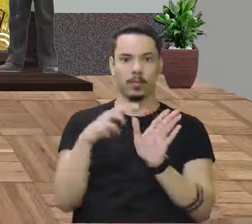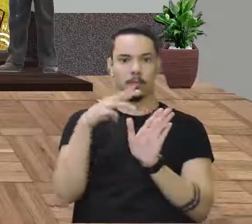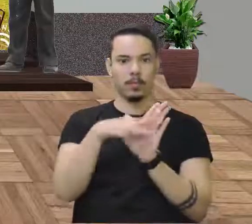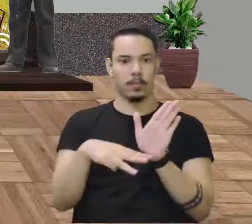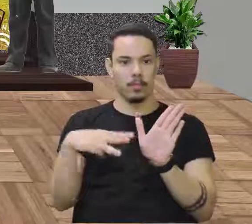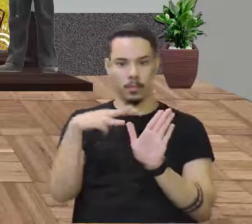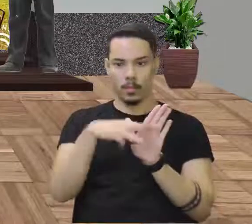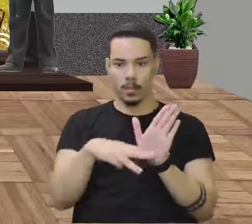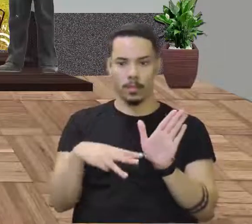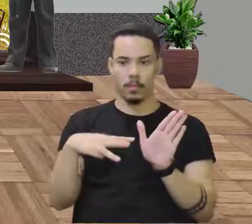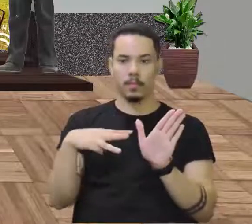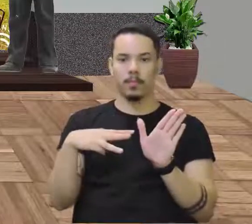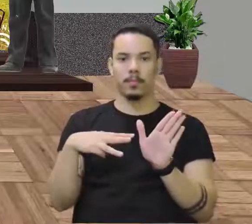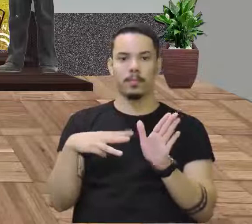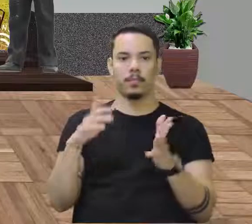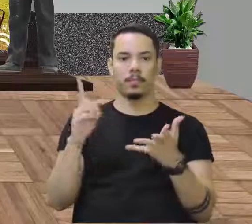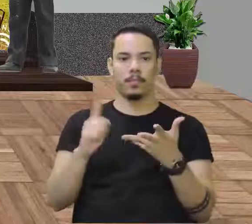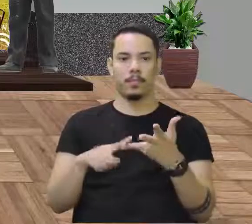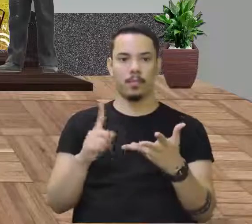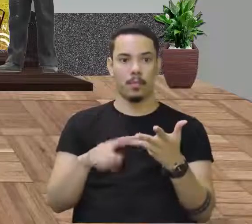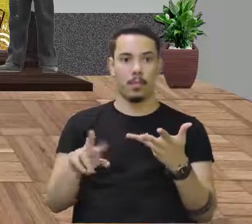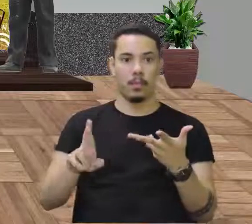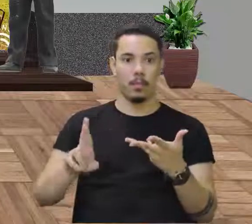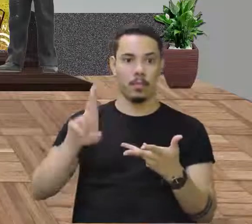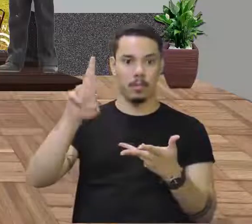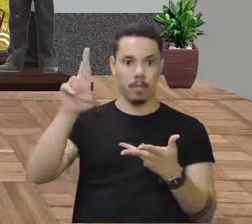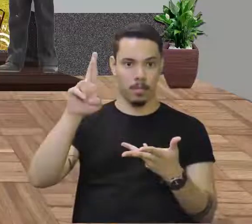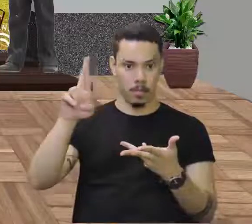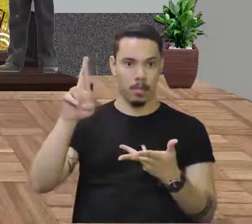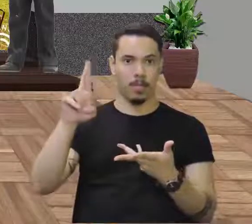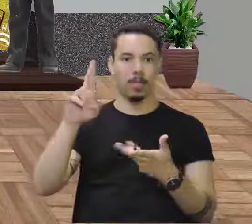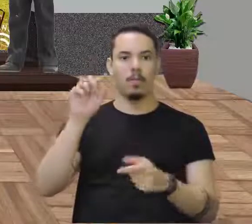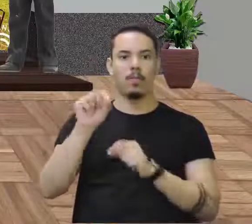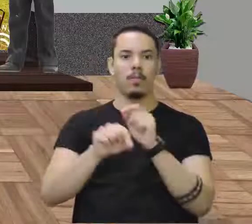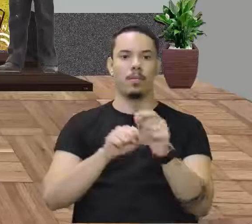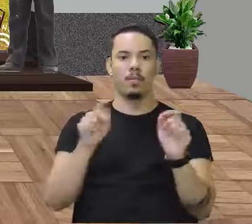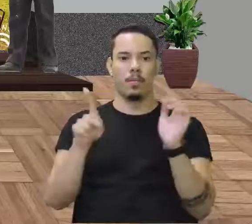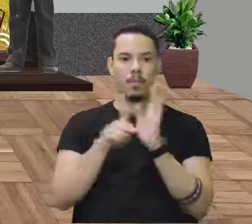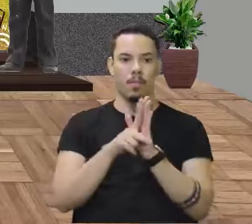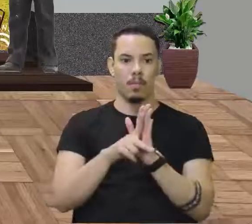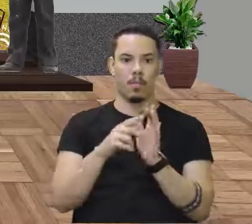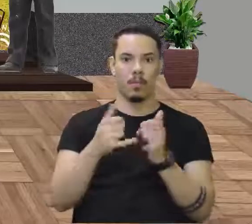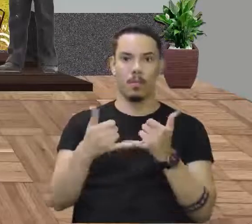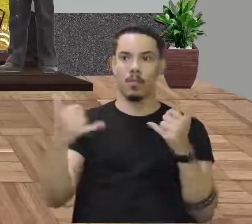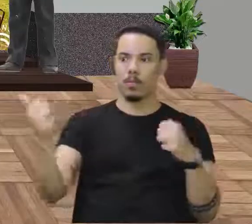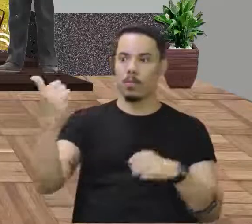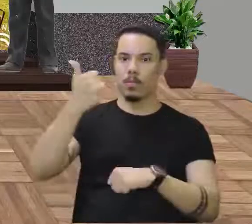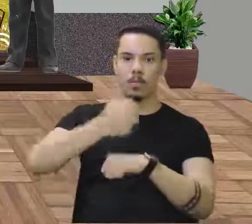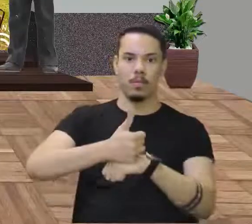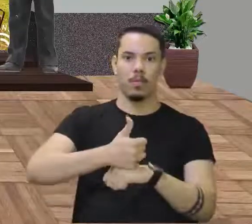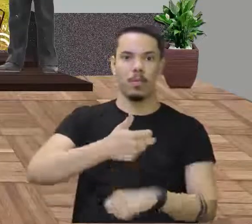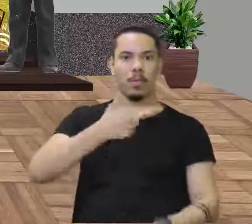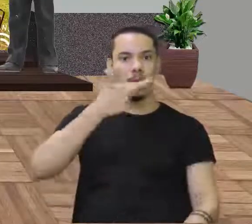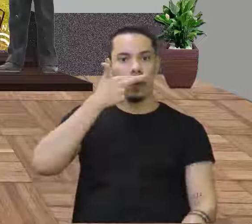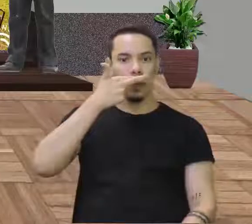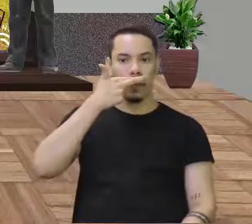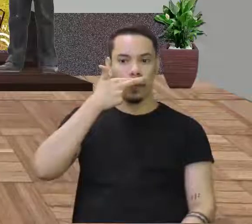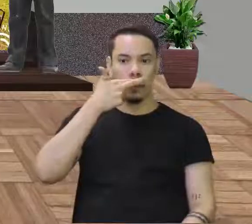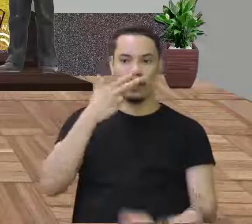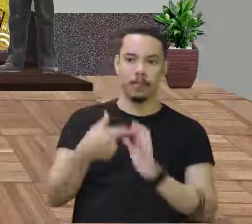Mamoré, que foi o responsável pela sinistro telegráfica aqui, substituindo Cândido Mariano da Silva